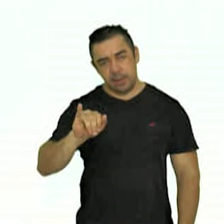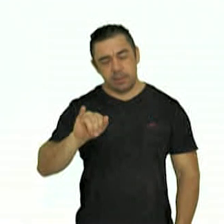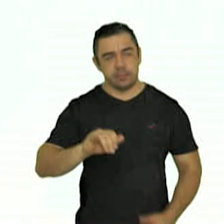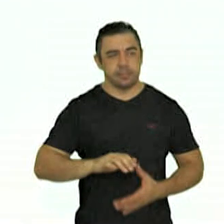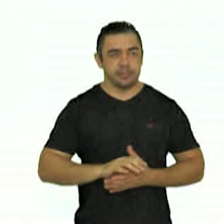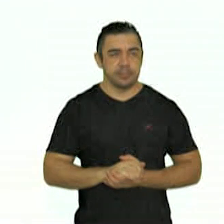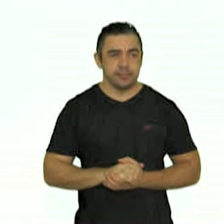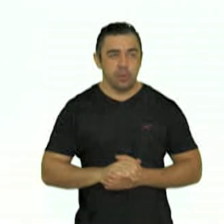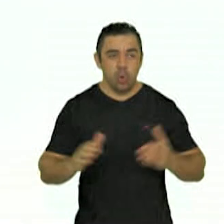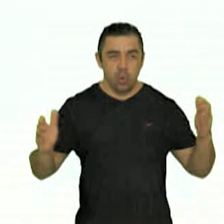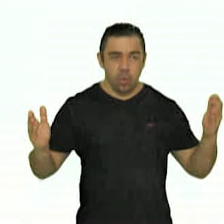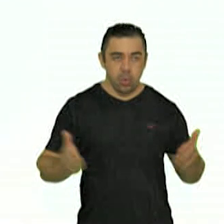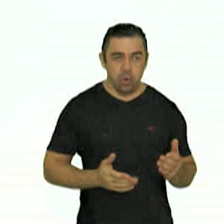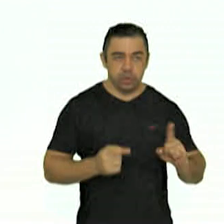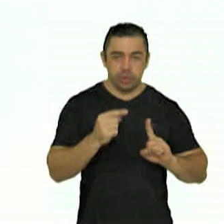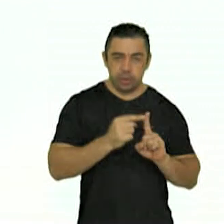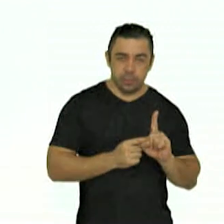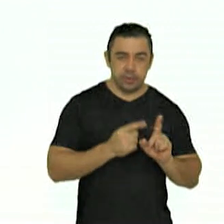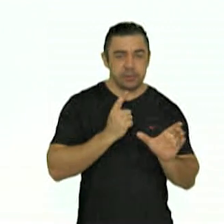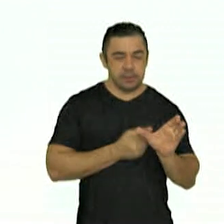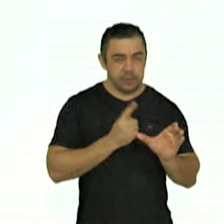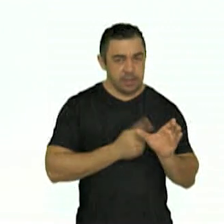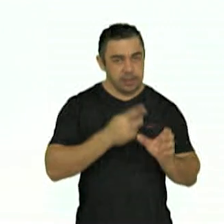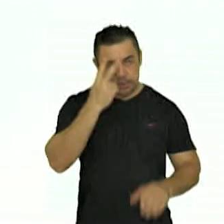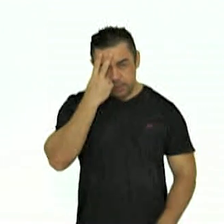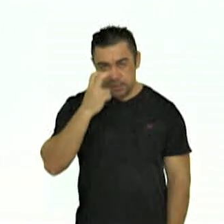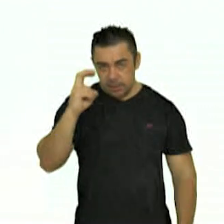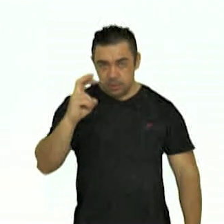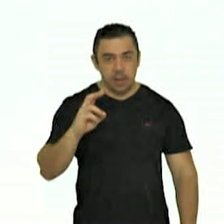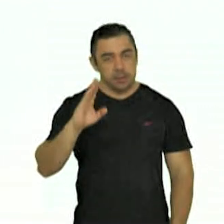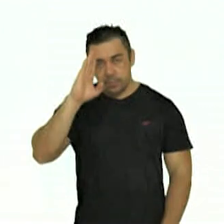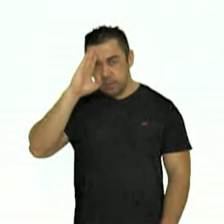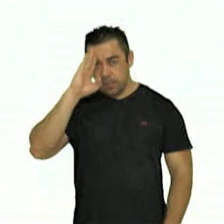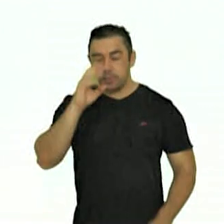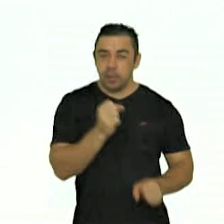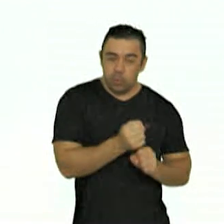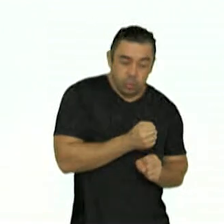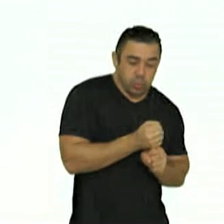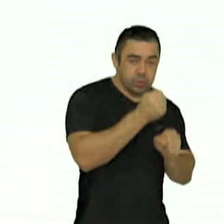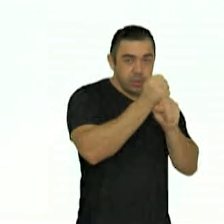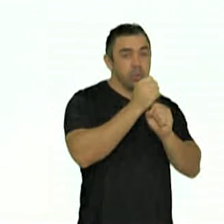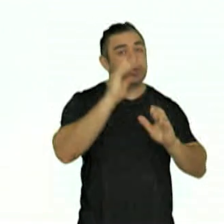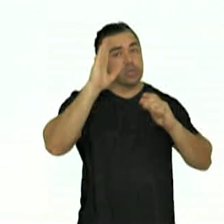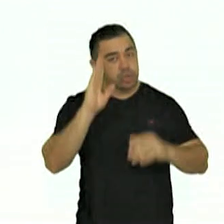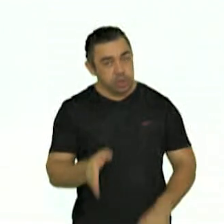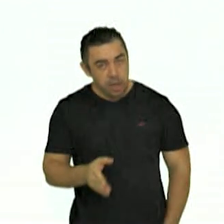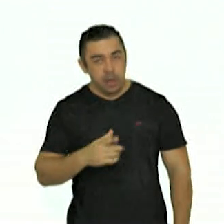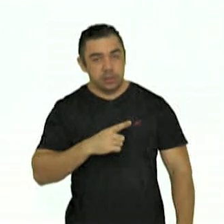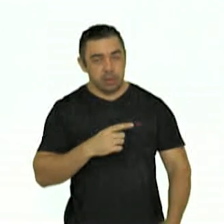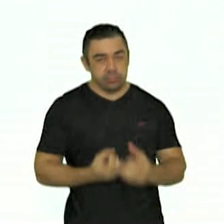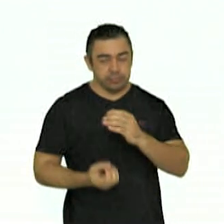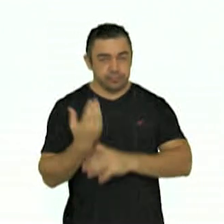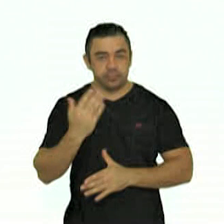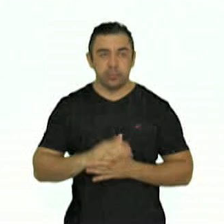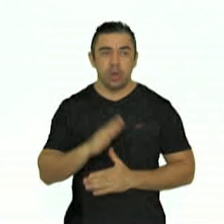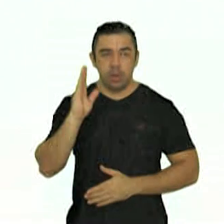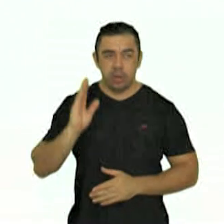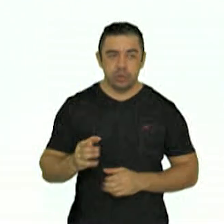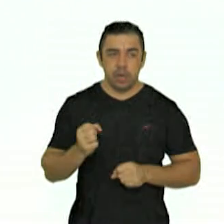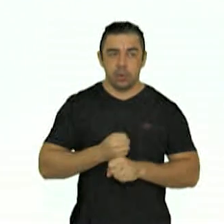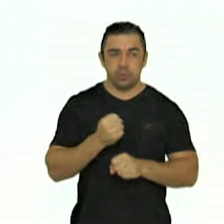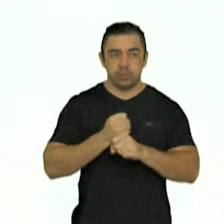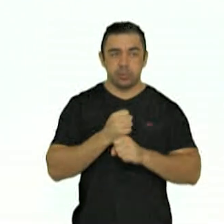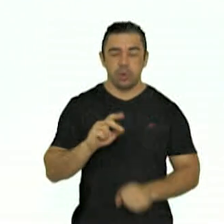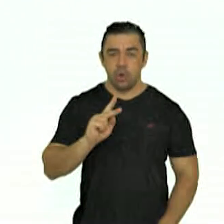Atualmente nós temos dois tipos de cidade inteligente, as que estão em construção e as que já existem. As que já estão construídas,